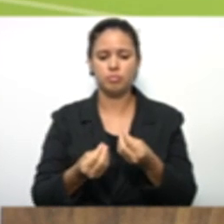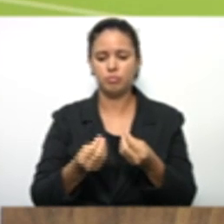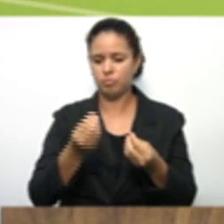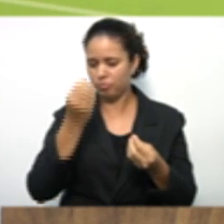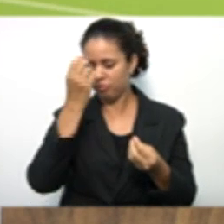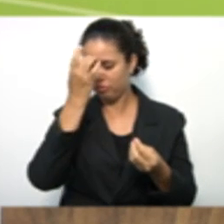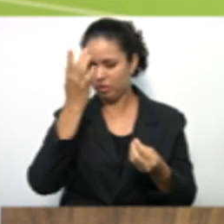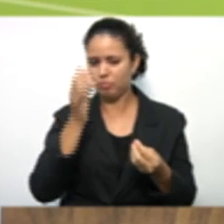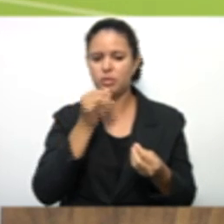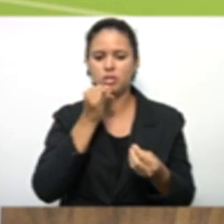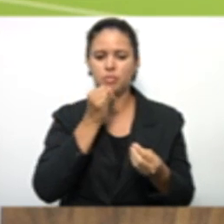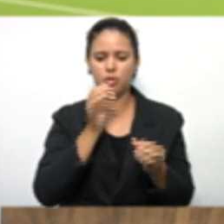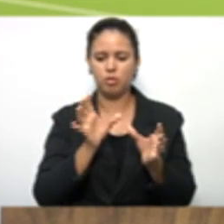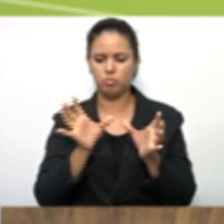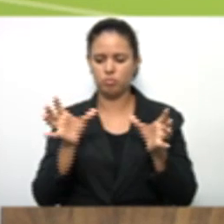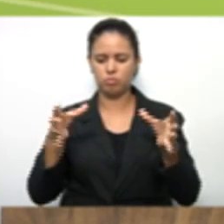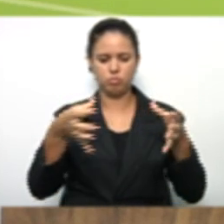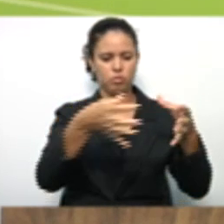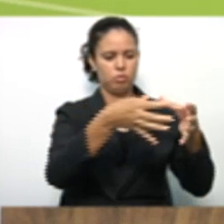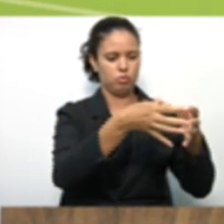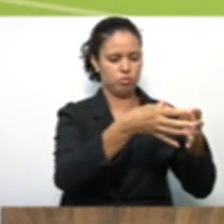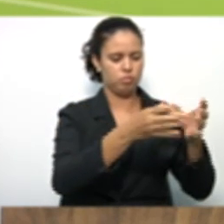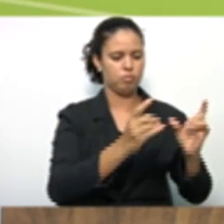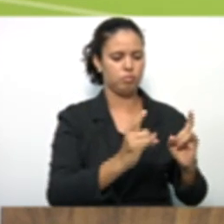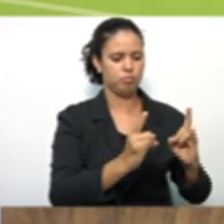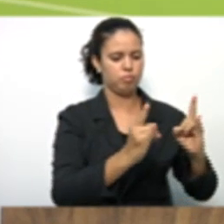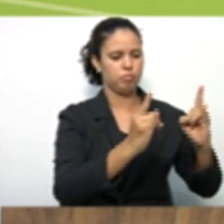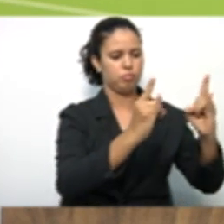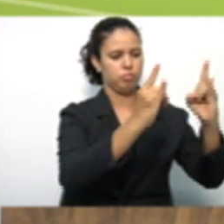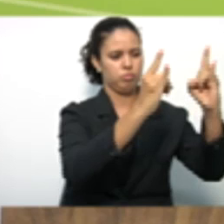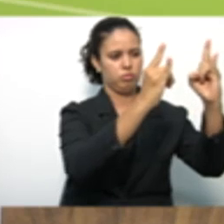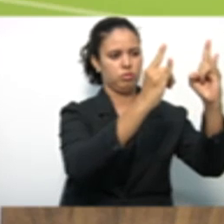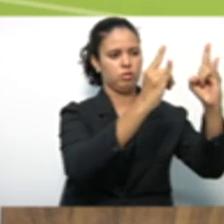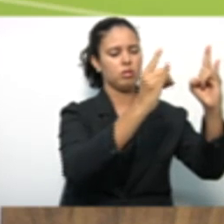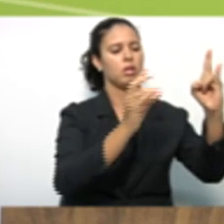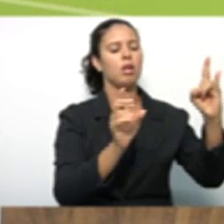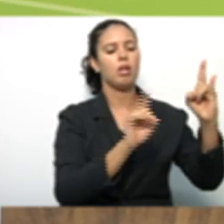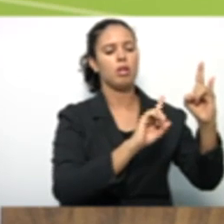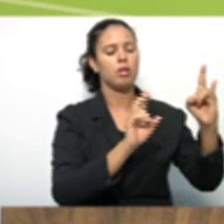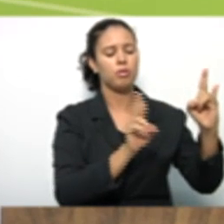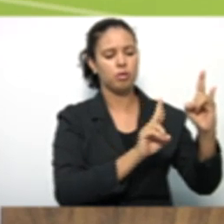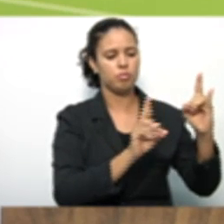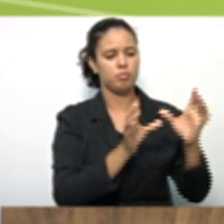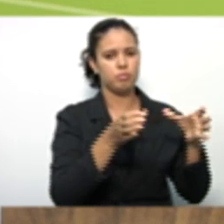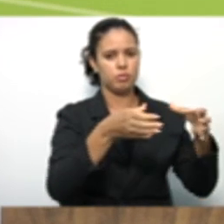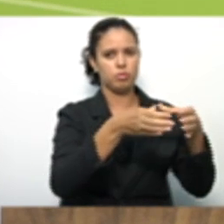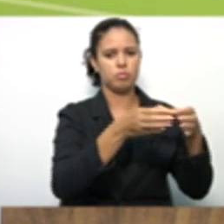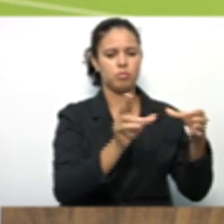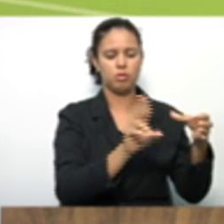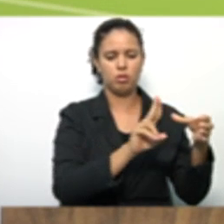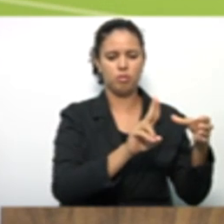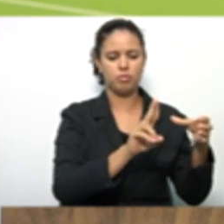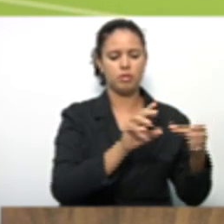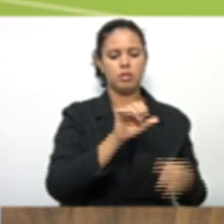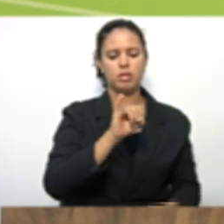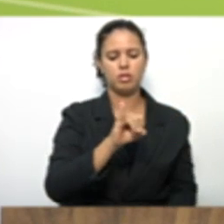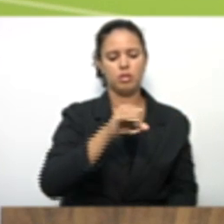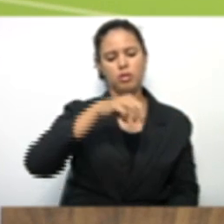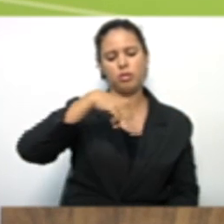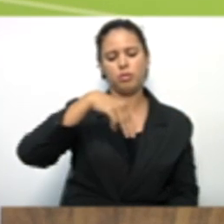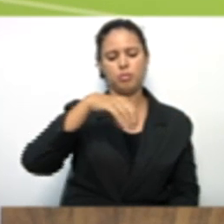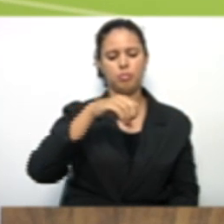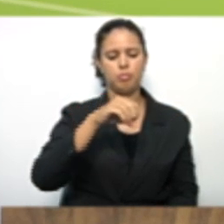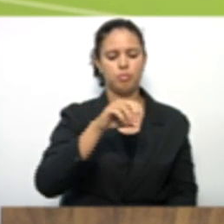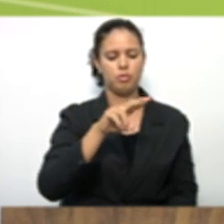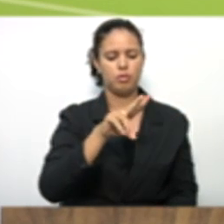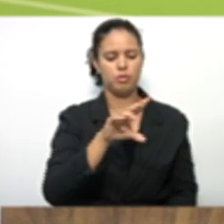Imóveis. Imóveis, porque os imóveis poderiam ser apartamentos, poderiam ser casas. Essa é a parte qualitativa. E